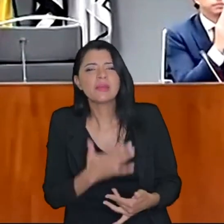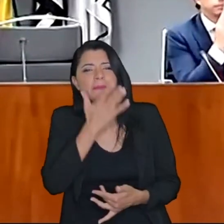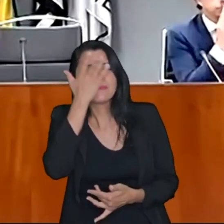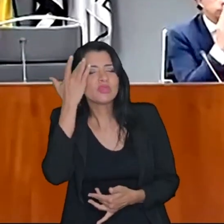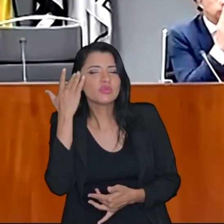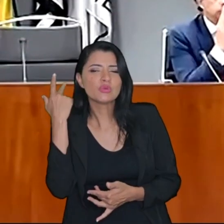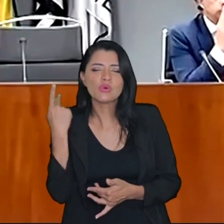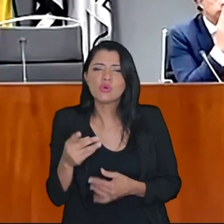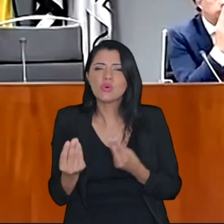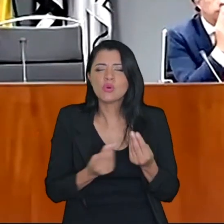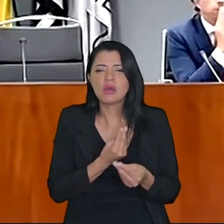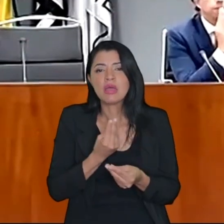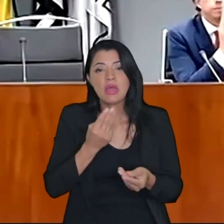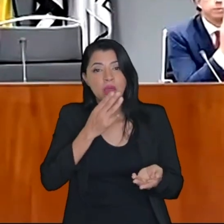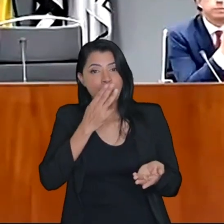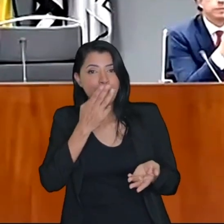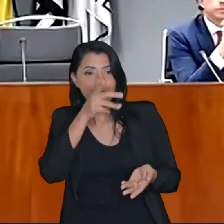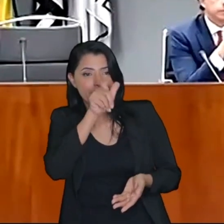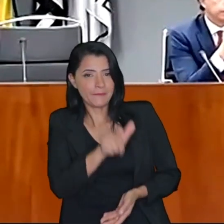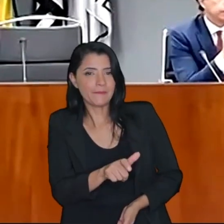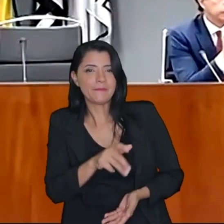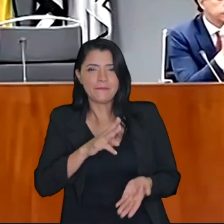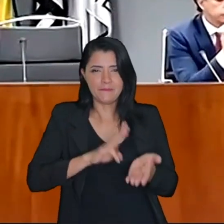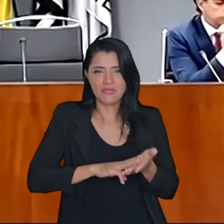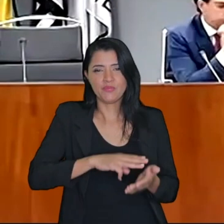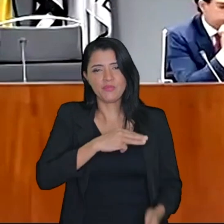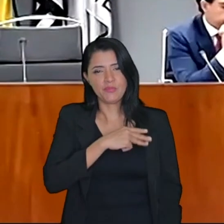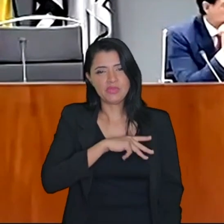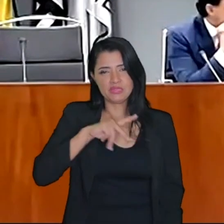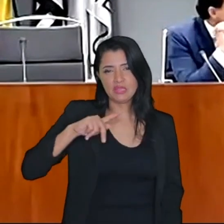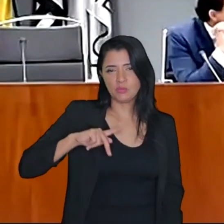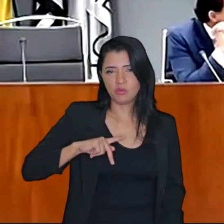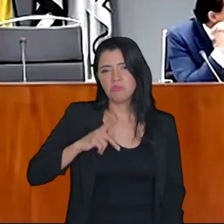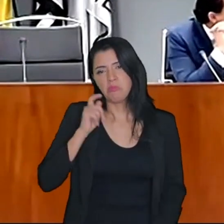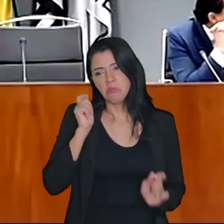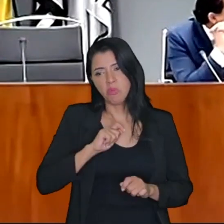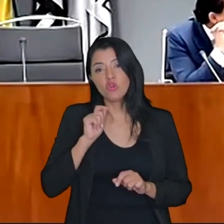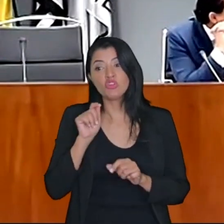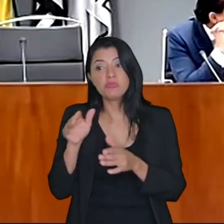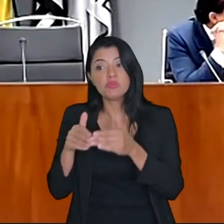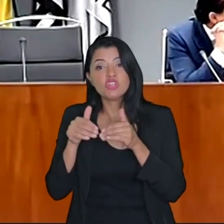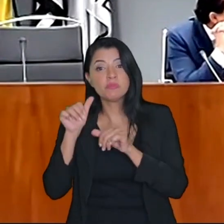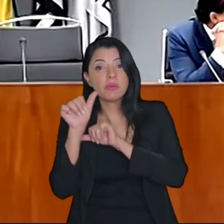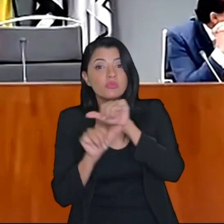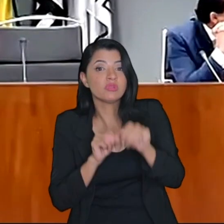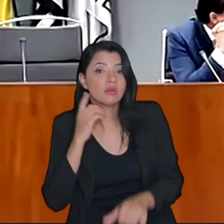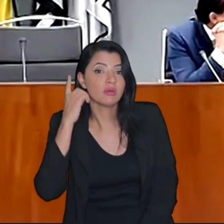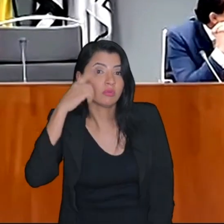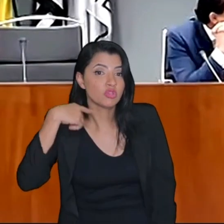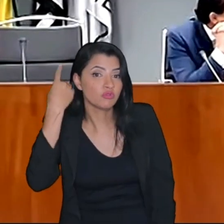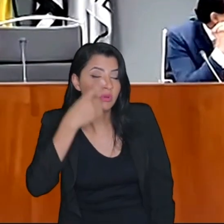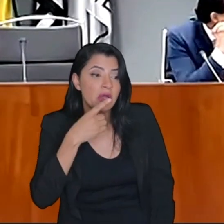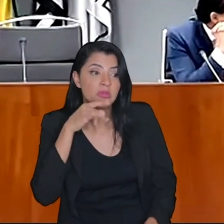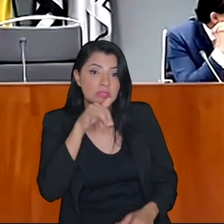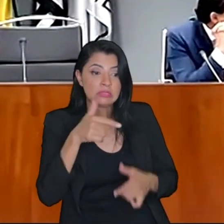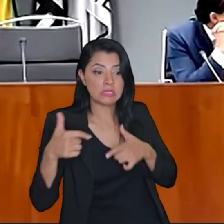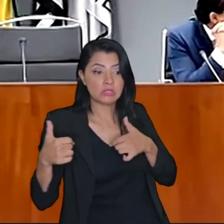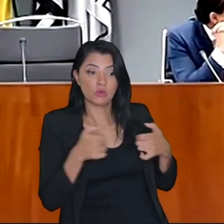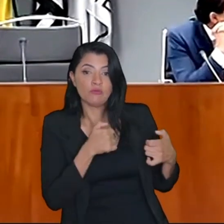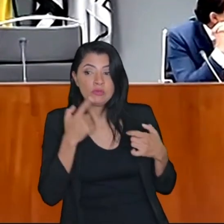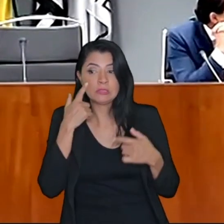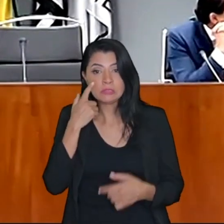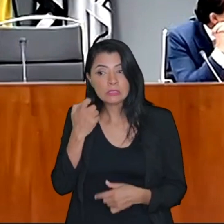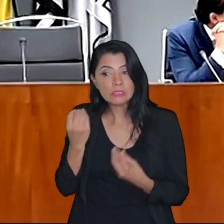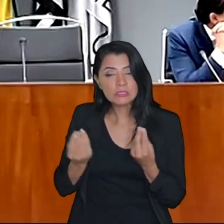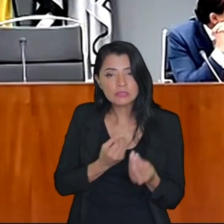celebrante, ou seja, um membro do Ministério Público, pode solicitar a troca do advogado diante de conflito de interesse. Eu até entendo a